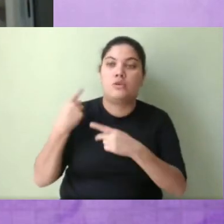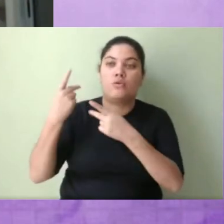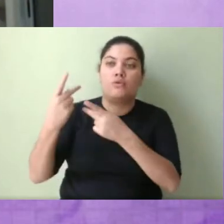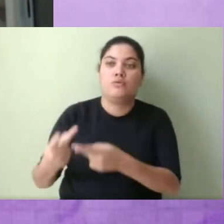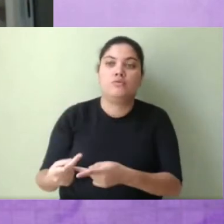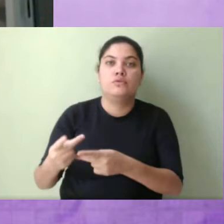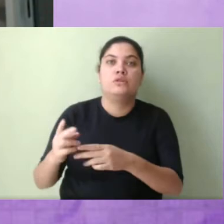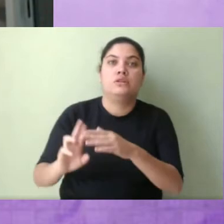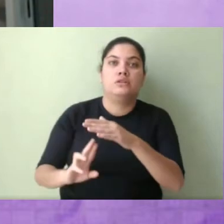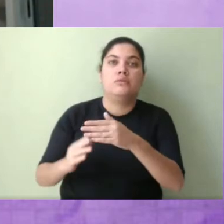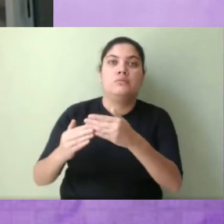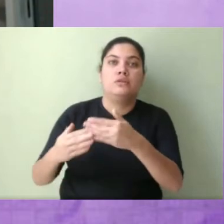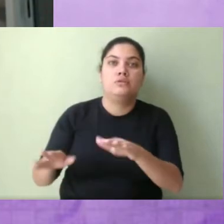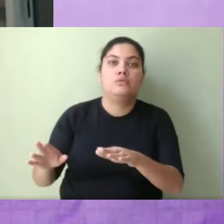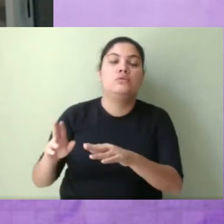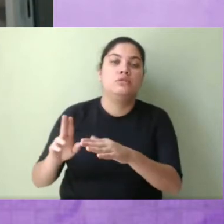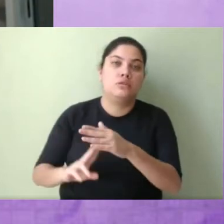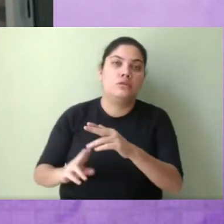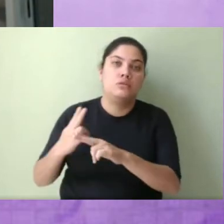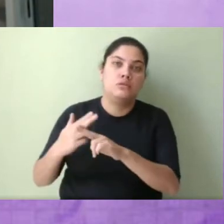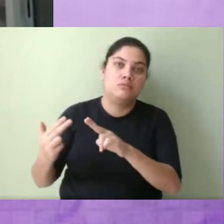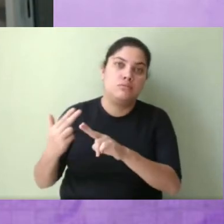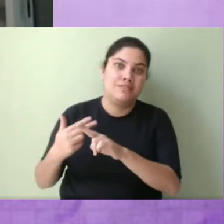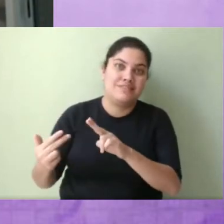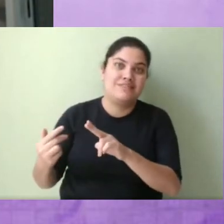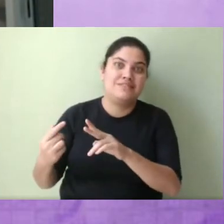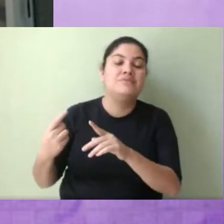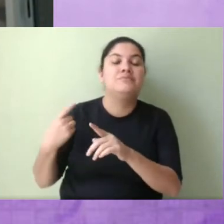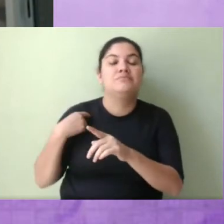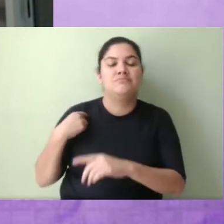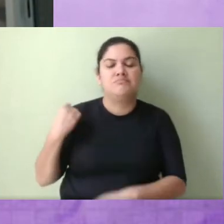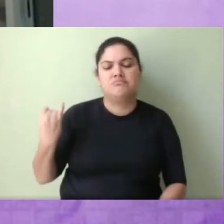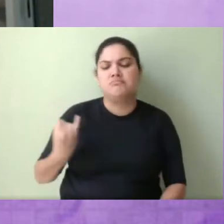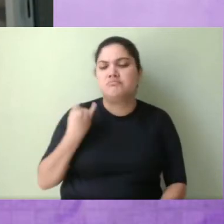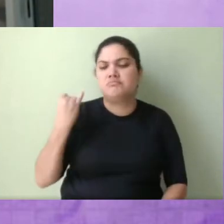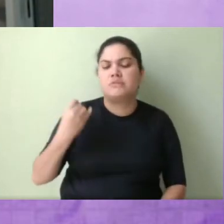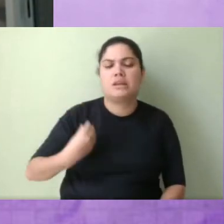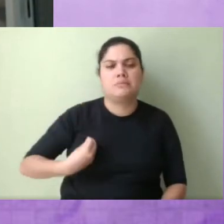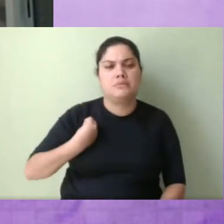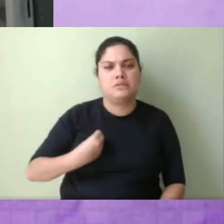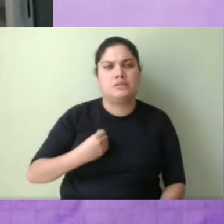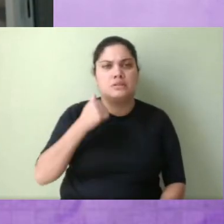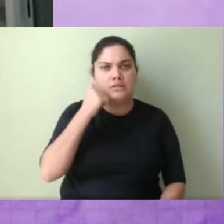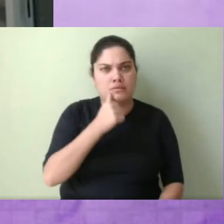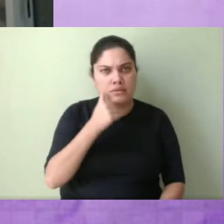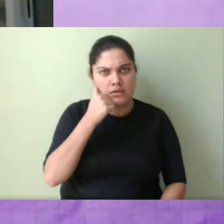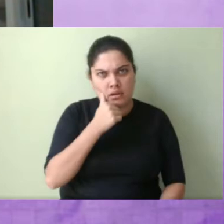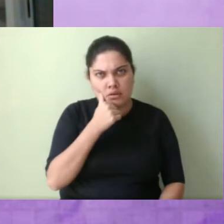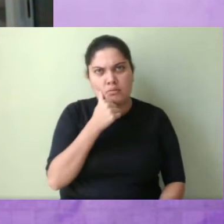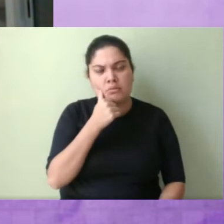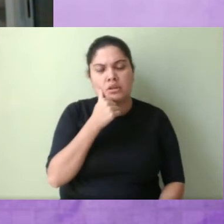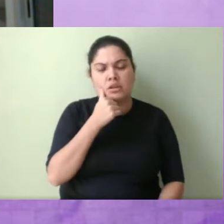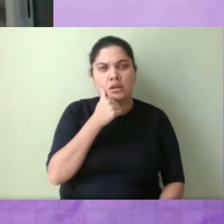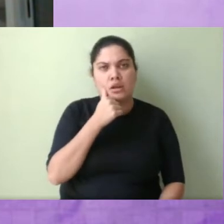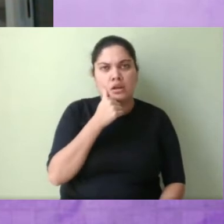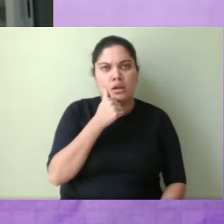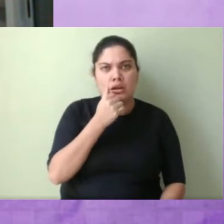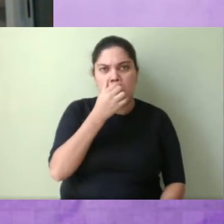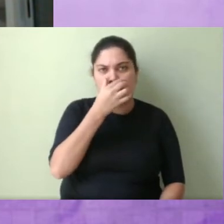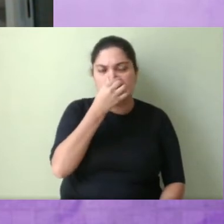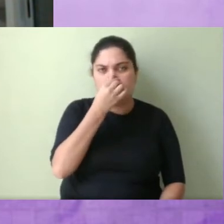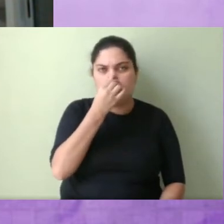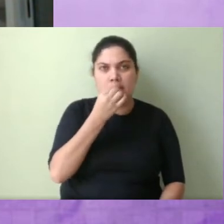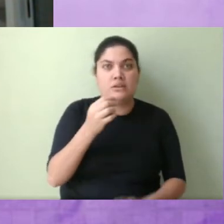posto, que é possível, e com as mesmas, vamos dizer assim, com os mesmos direitos e com jeitos diferentes de liderança.